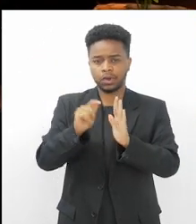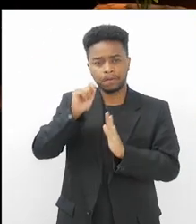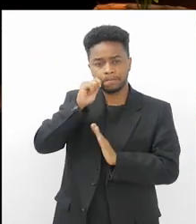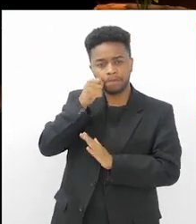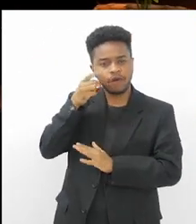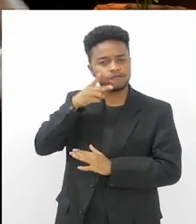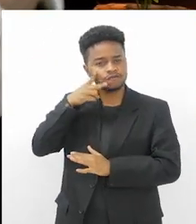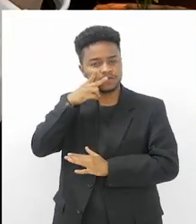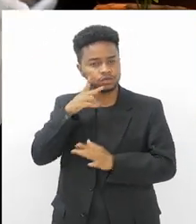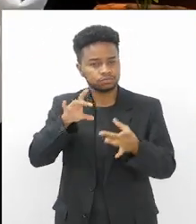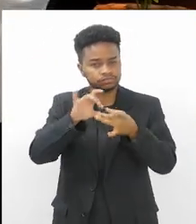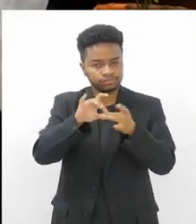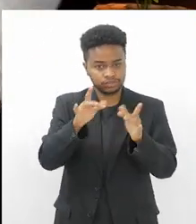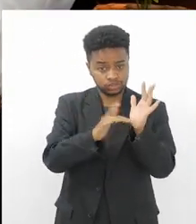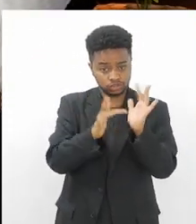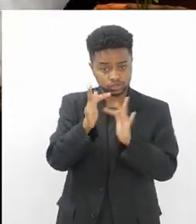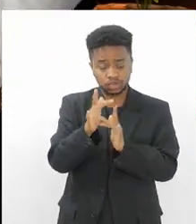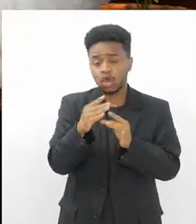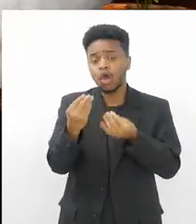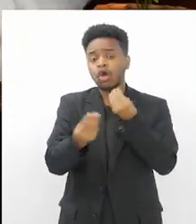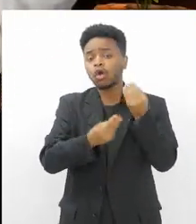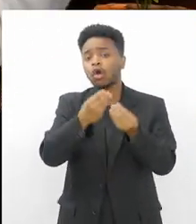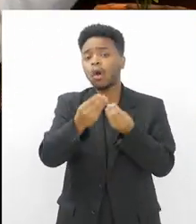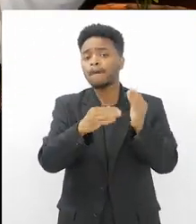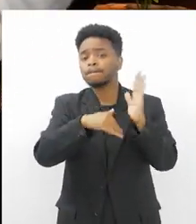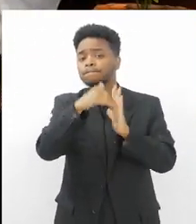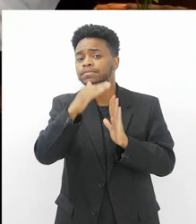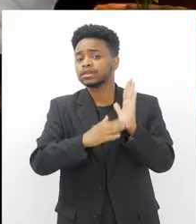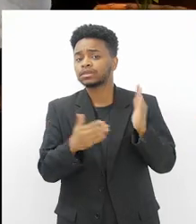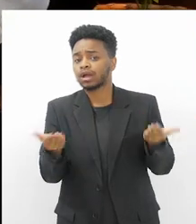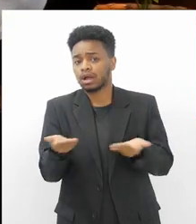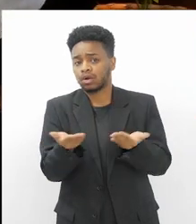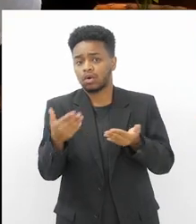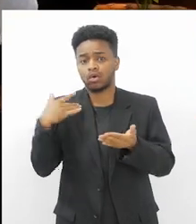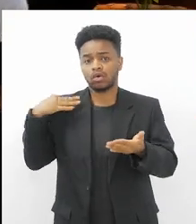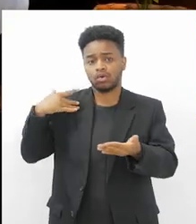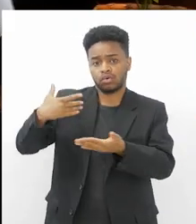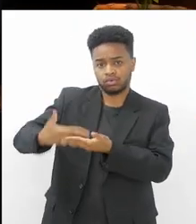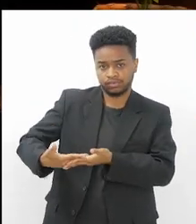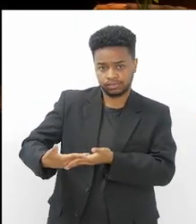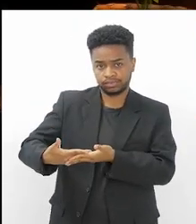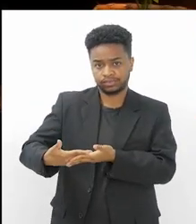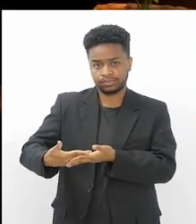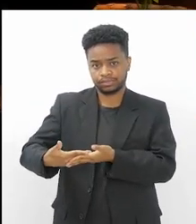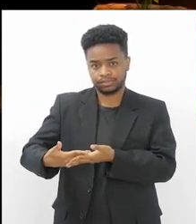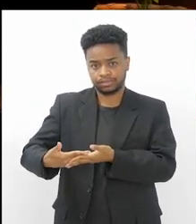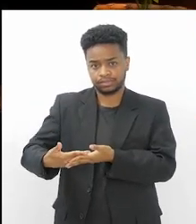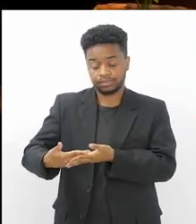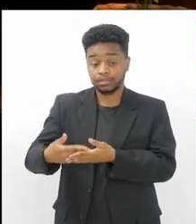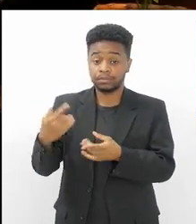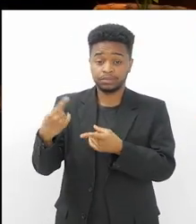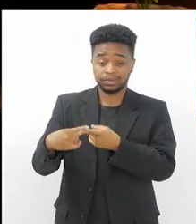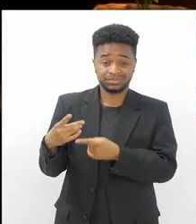famosíssimo, como é que esse quadro tem sido pintado através do